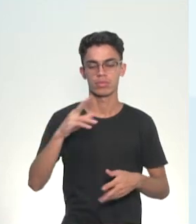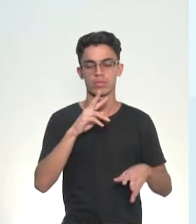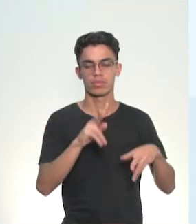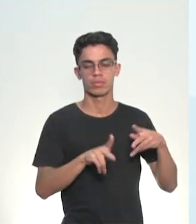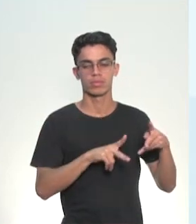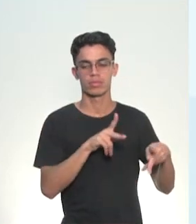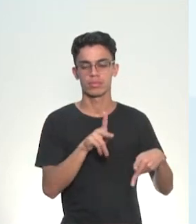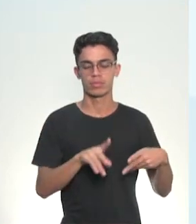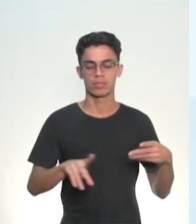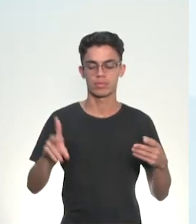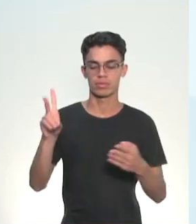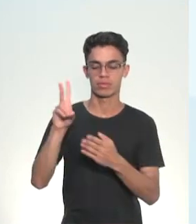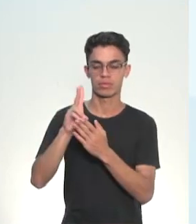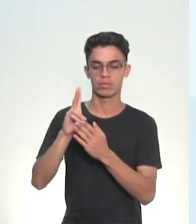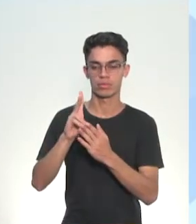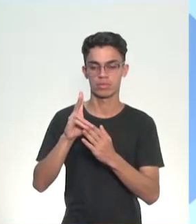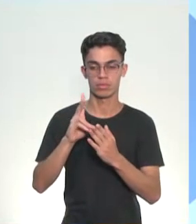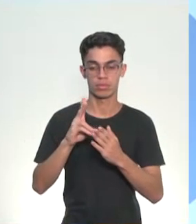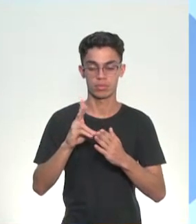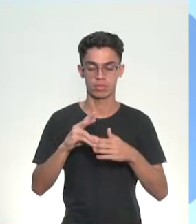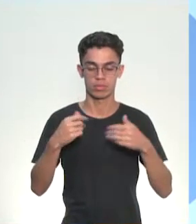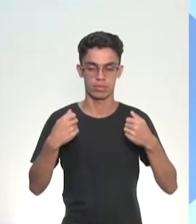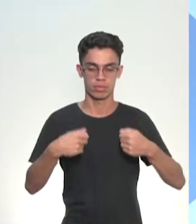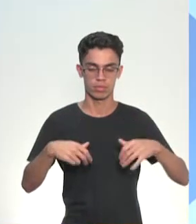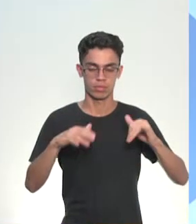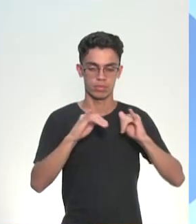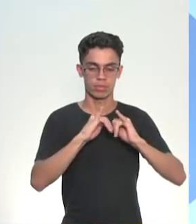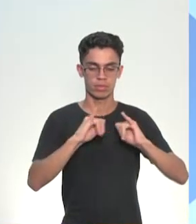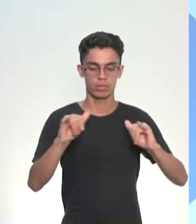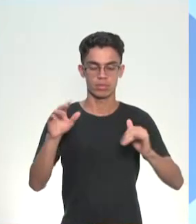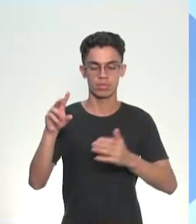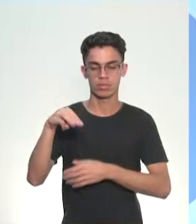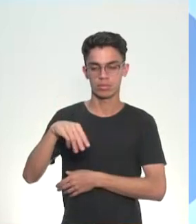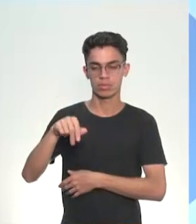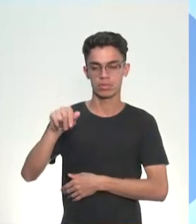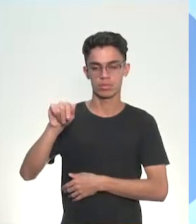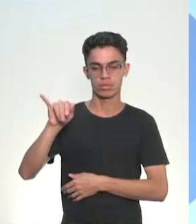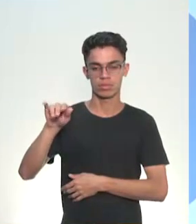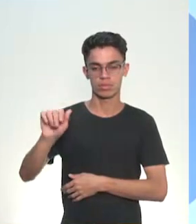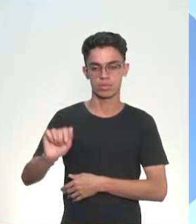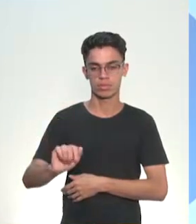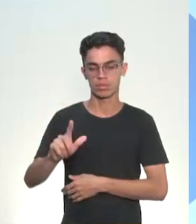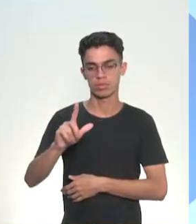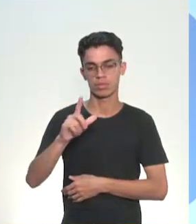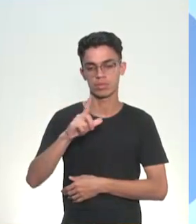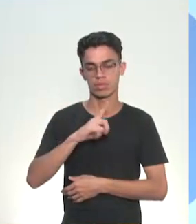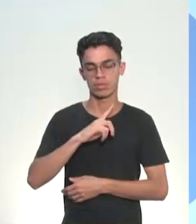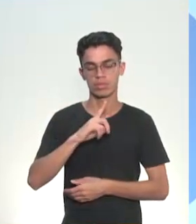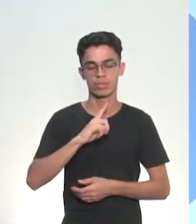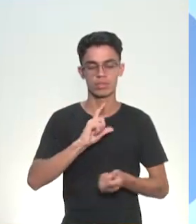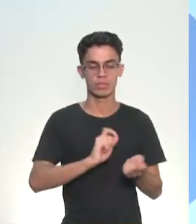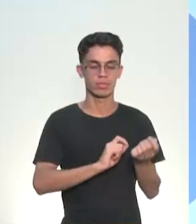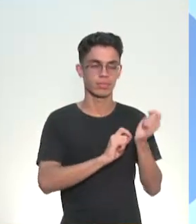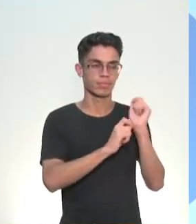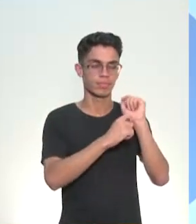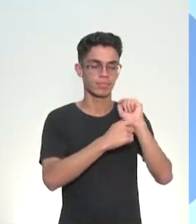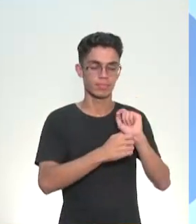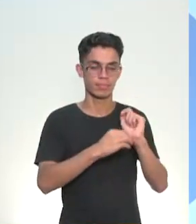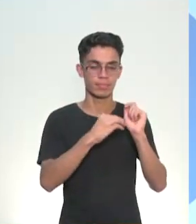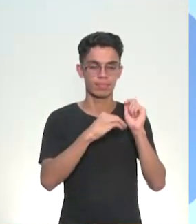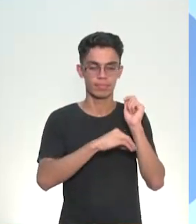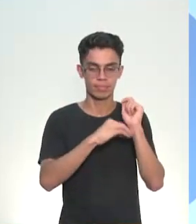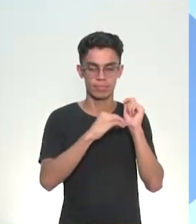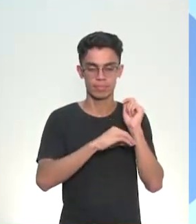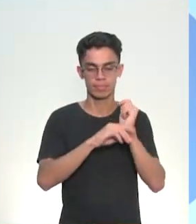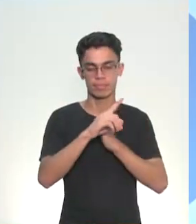Chegou a hora de falar dos nativos da América, né? Os maias, sempre ali envoltos em mistério, foram considerados aí